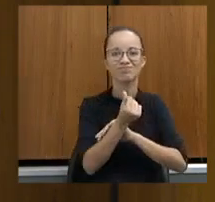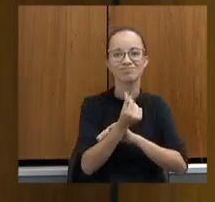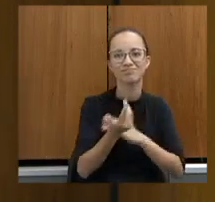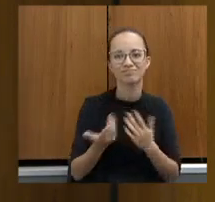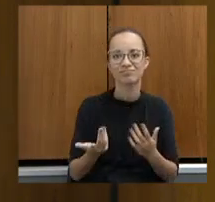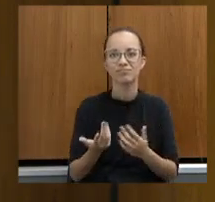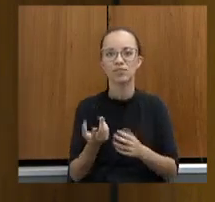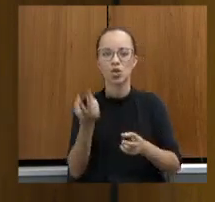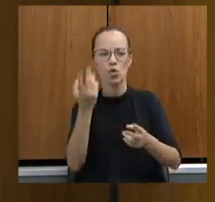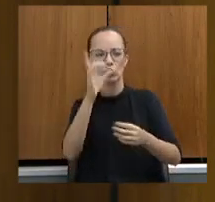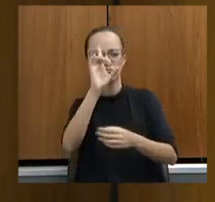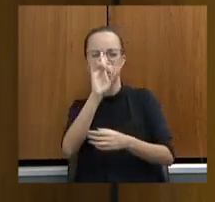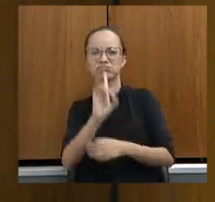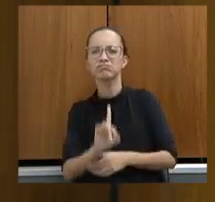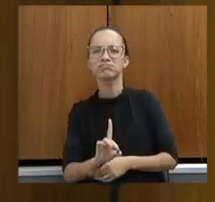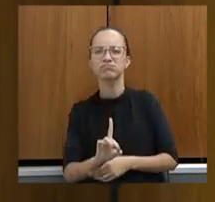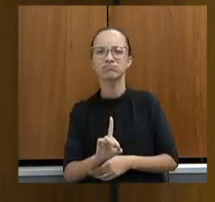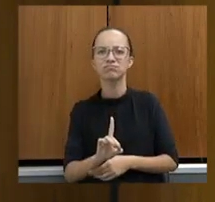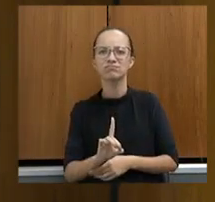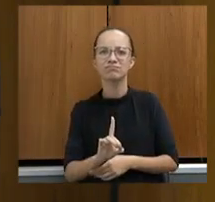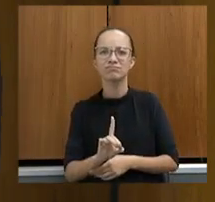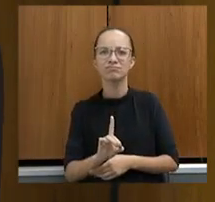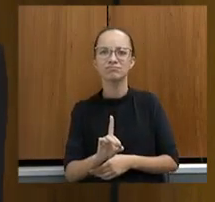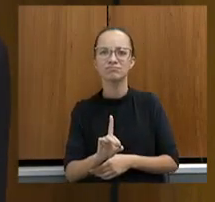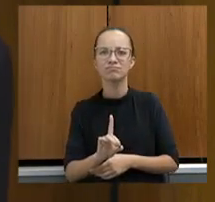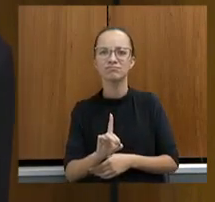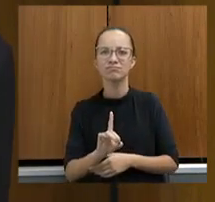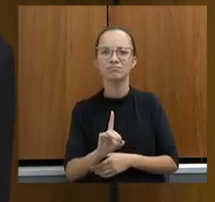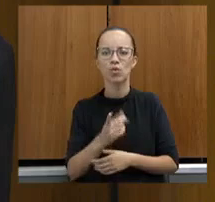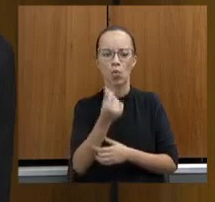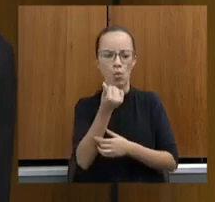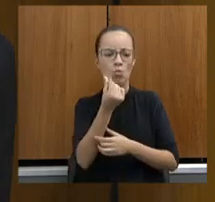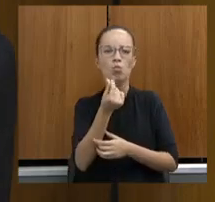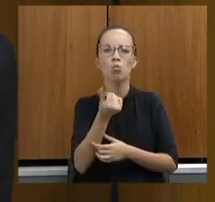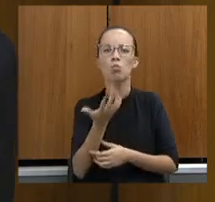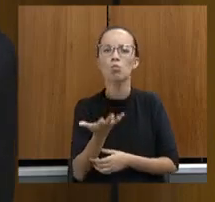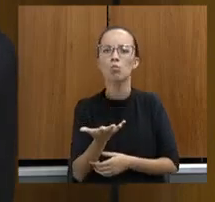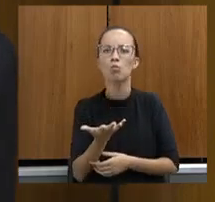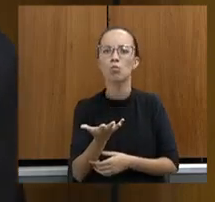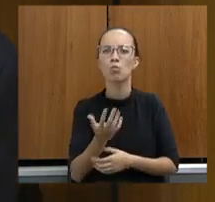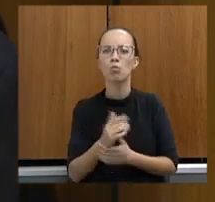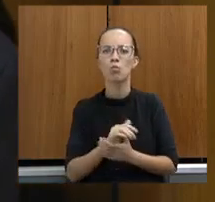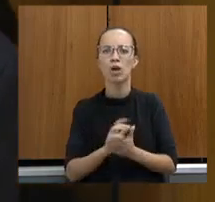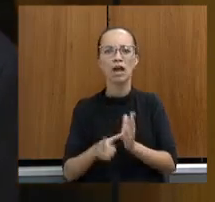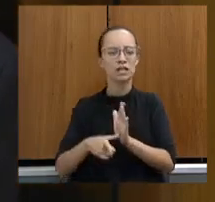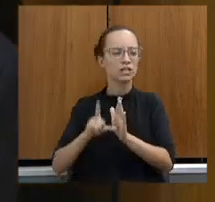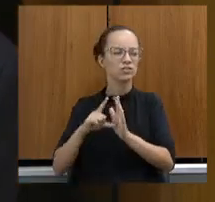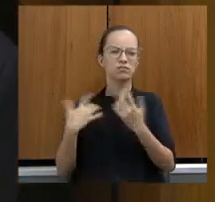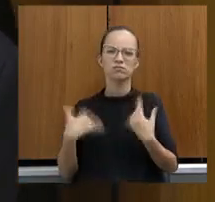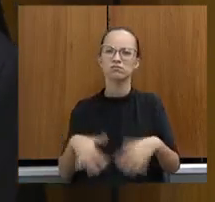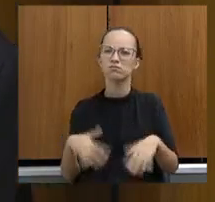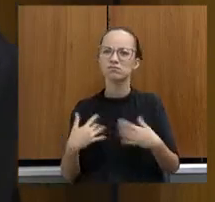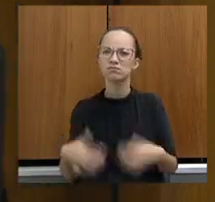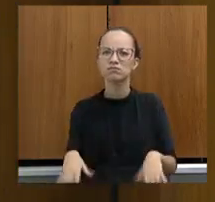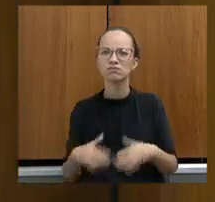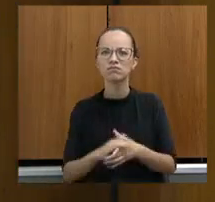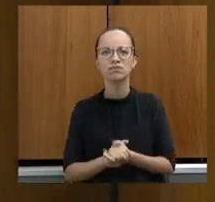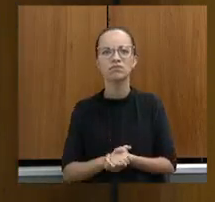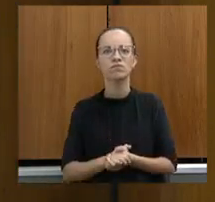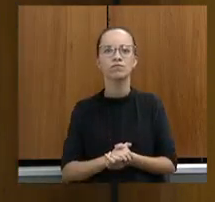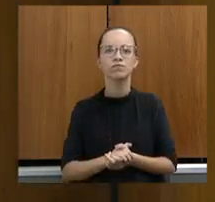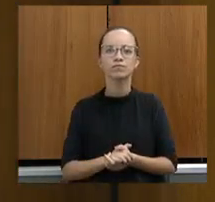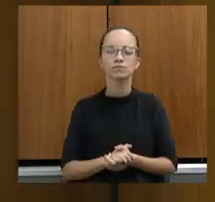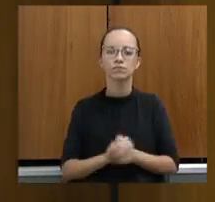bancos presos porque chegava lá não tava o dinheiro Bom Negócio impressionante agora